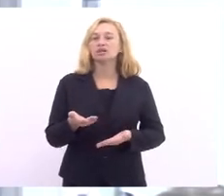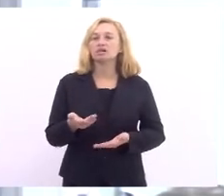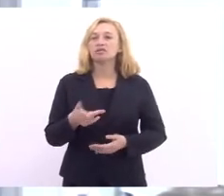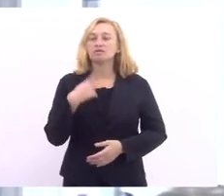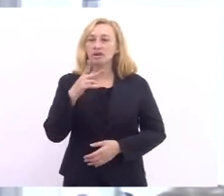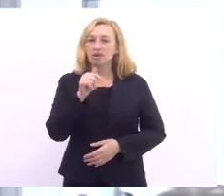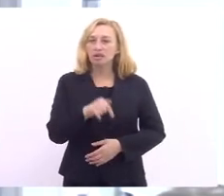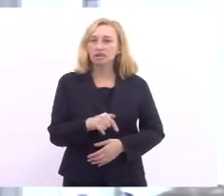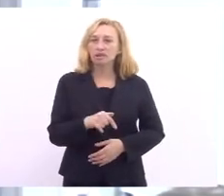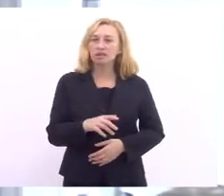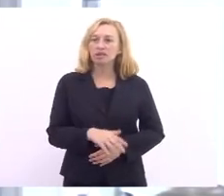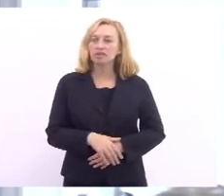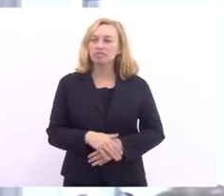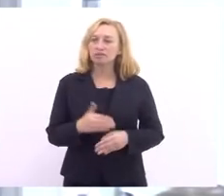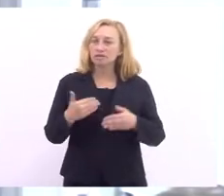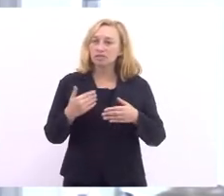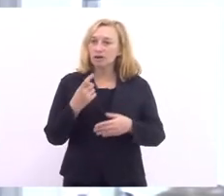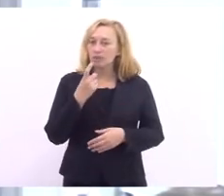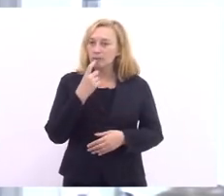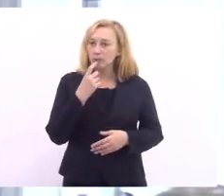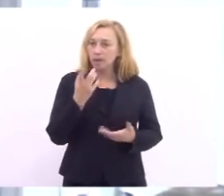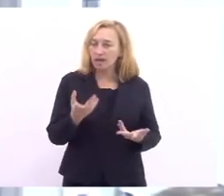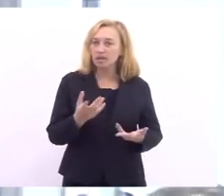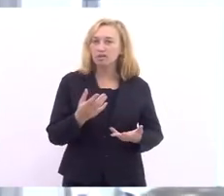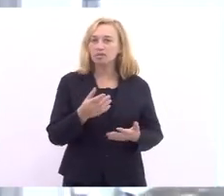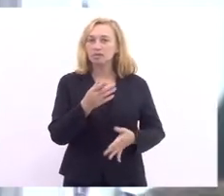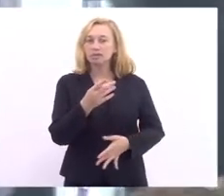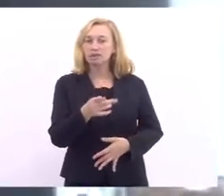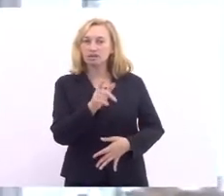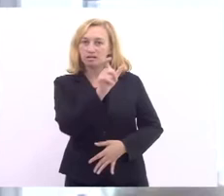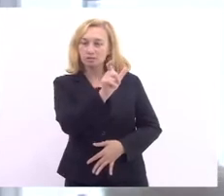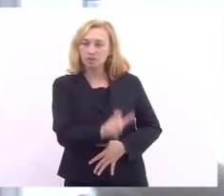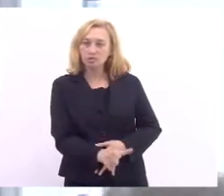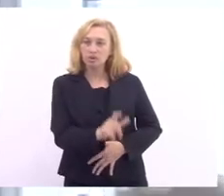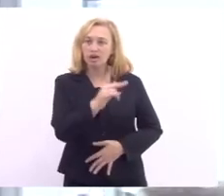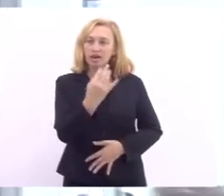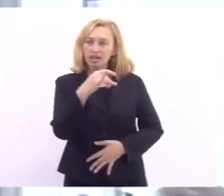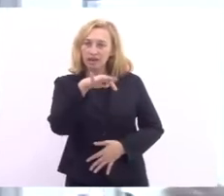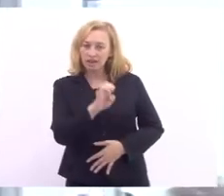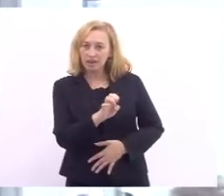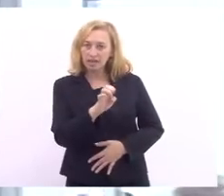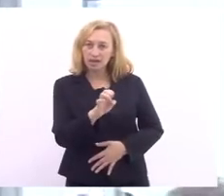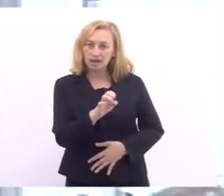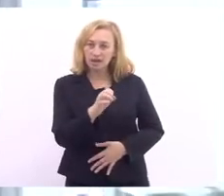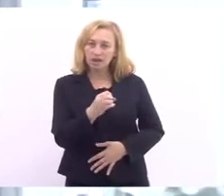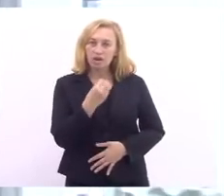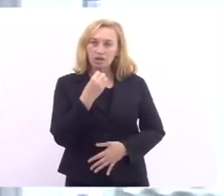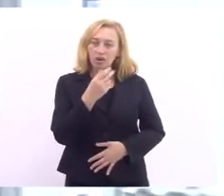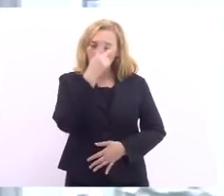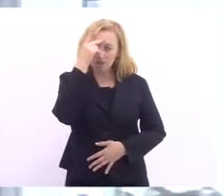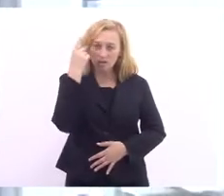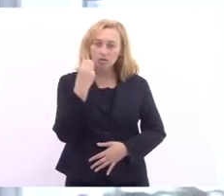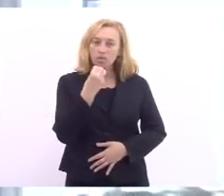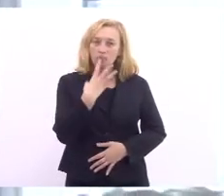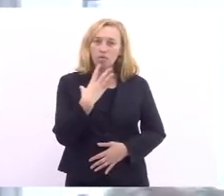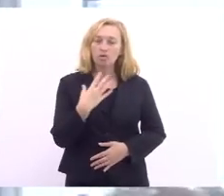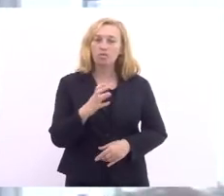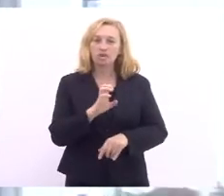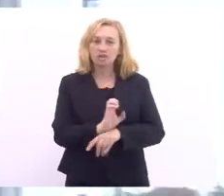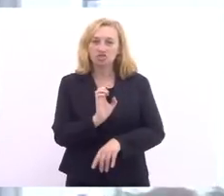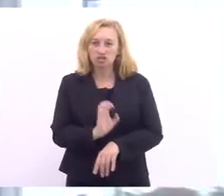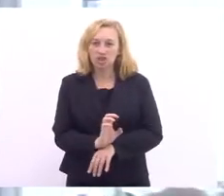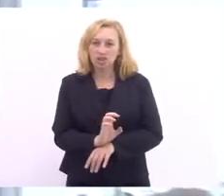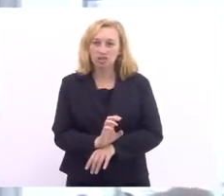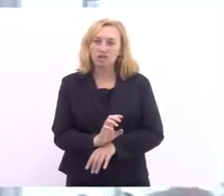aqui né ficado próximo a figura do Henrique né que eu acho que é um grande ativo por esse estado e que